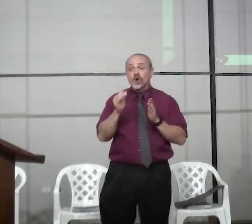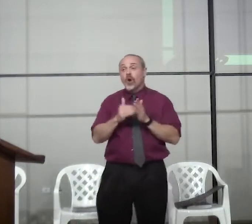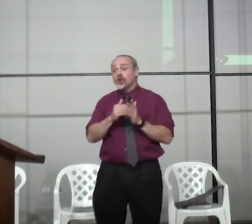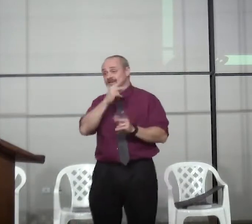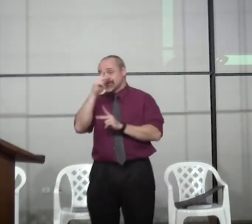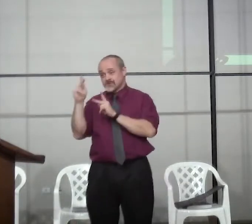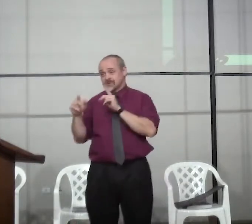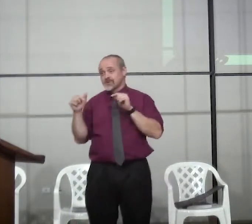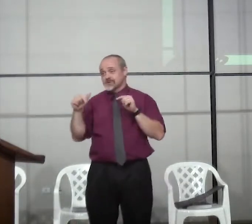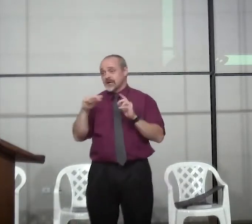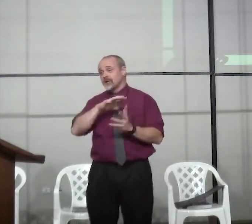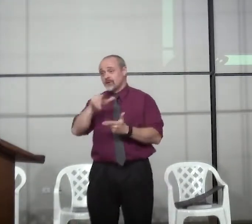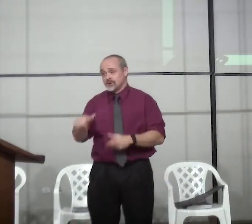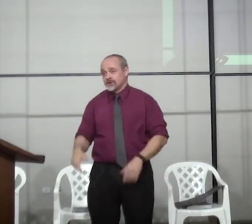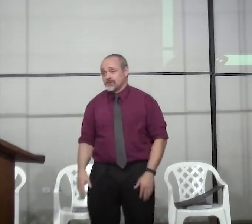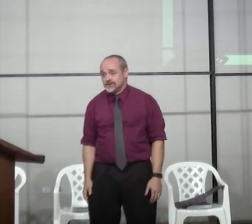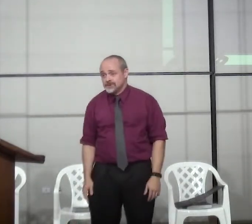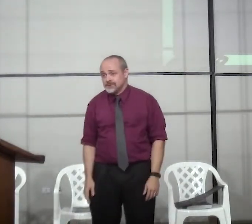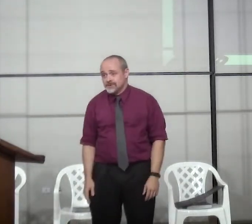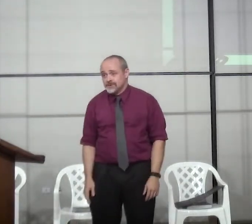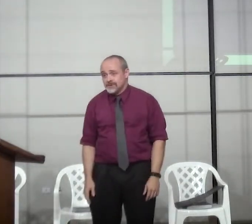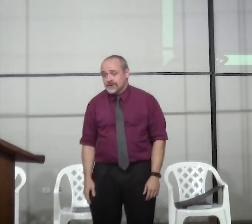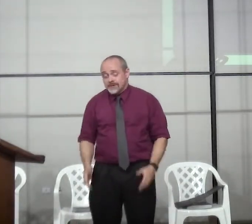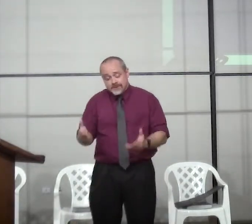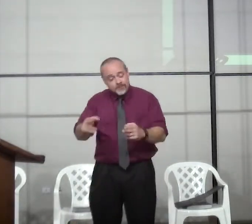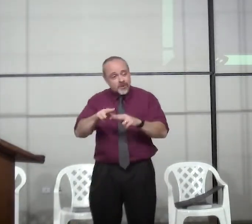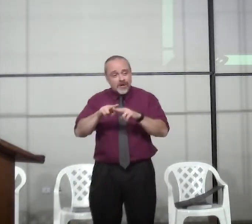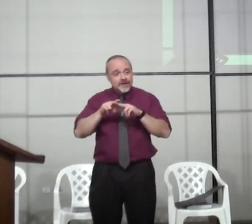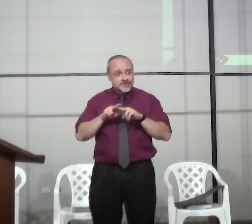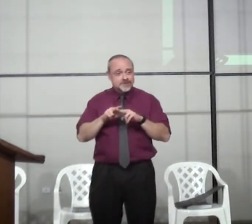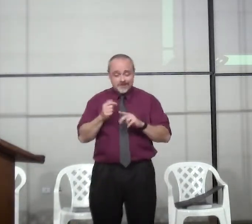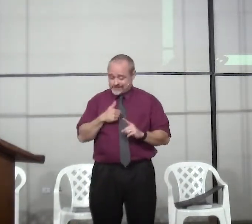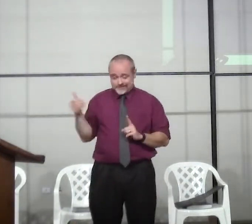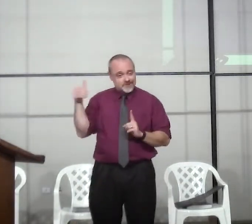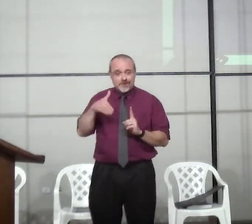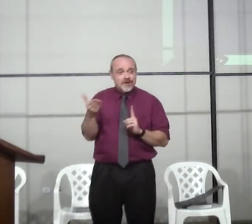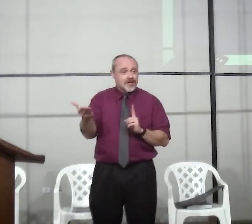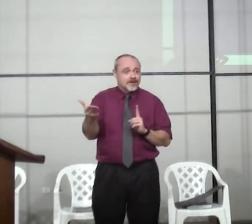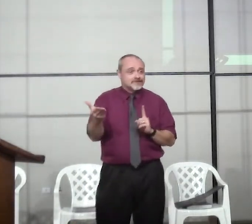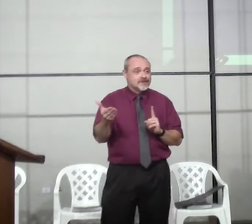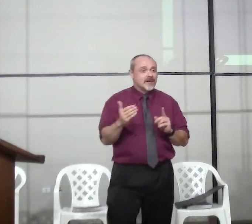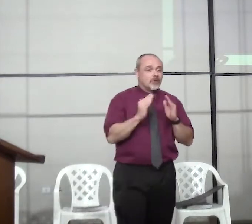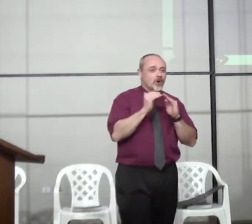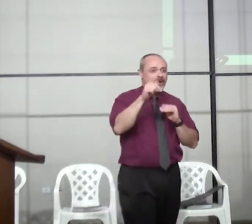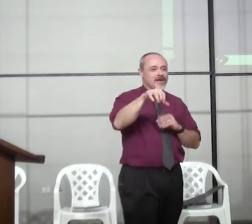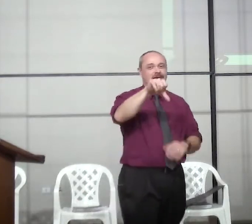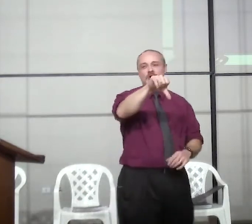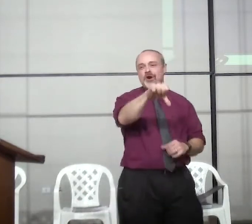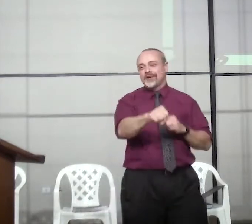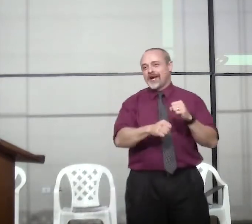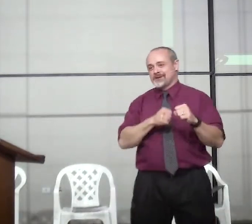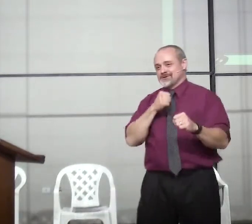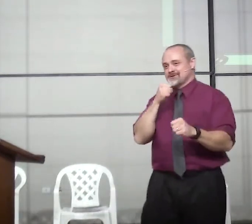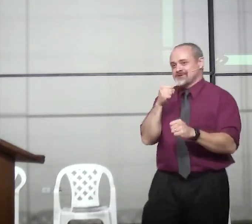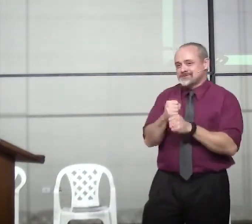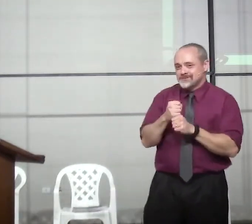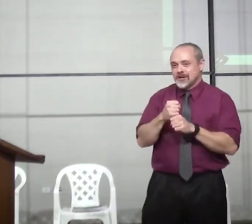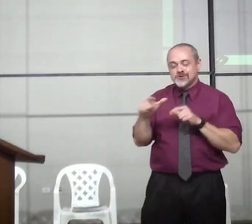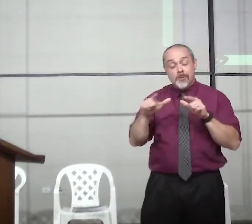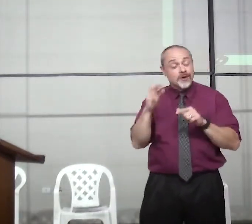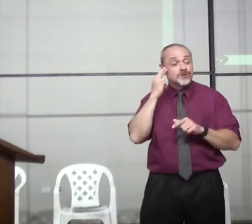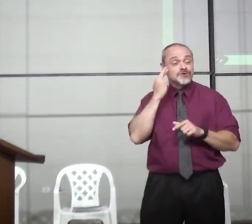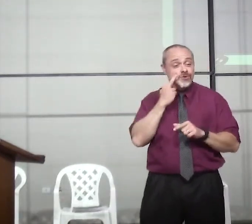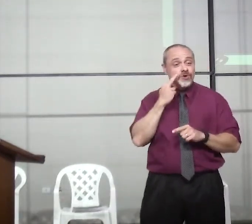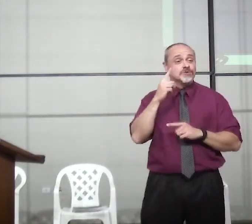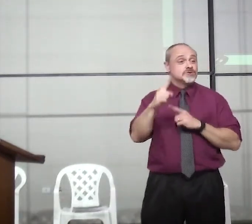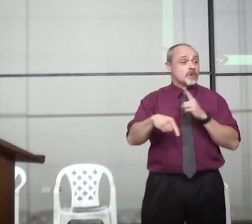Para todas as pessoas aqui no mundo. Por causa disso, eu estou aqui. Eu moro aqui há 9 anos. Eu